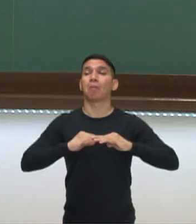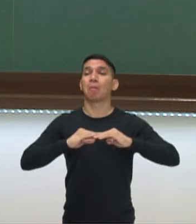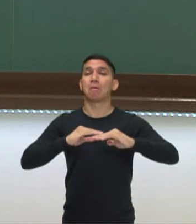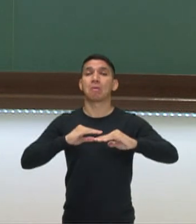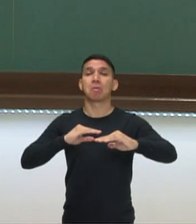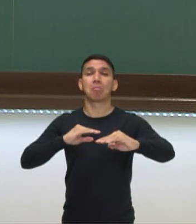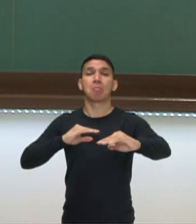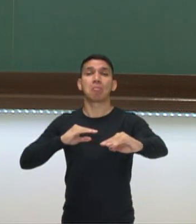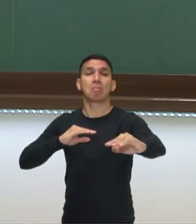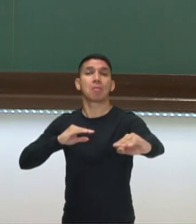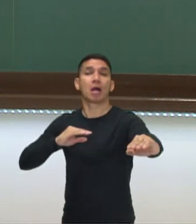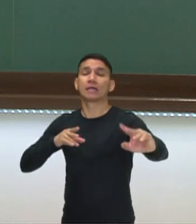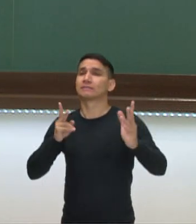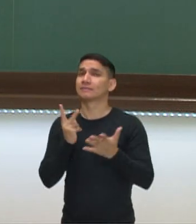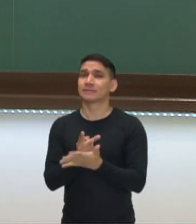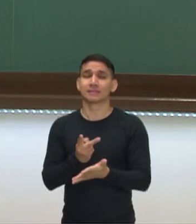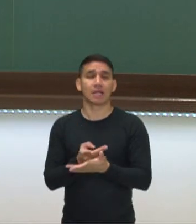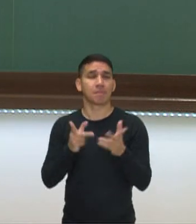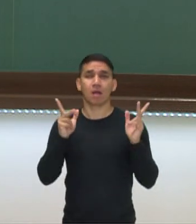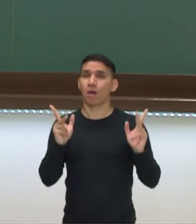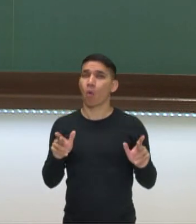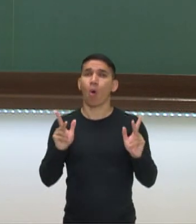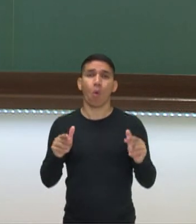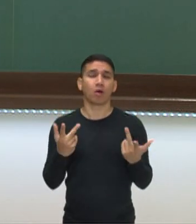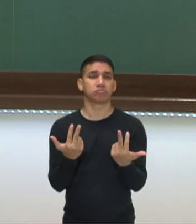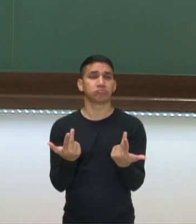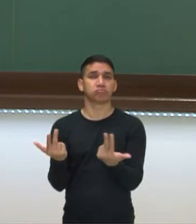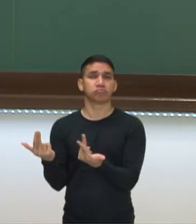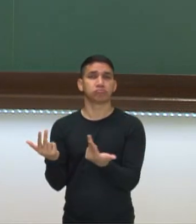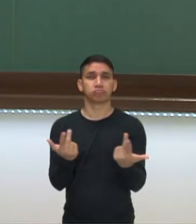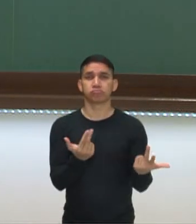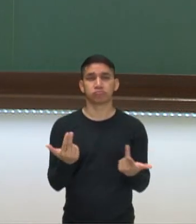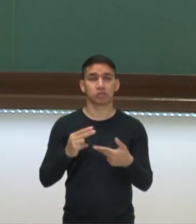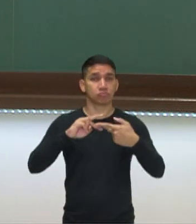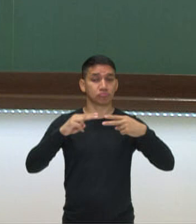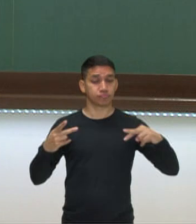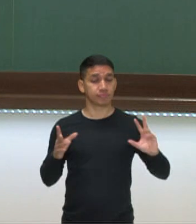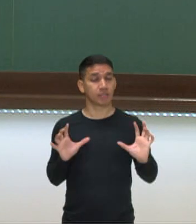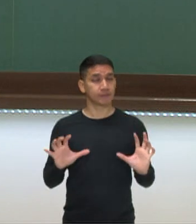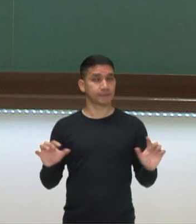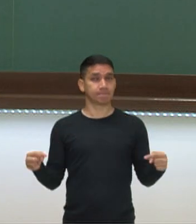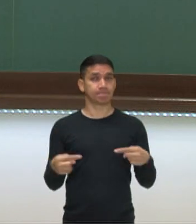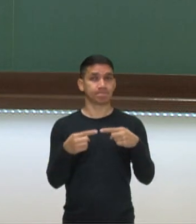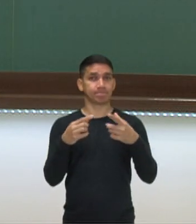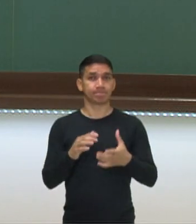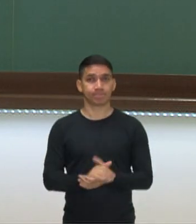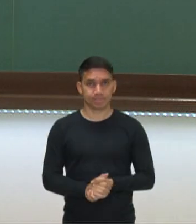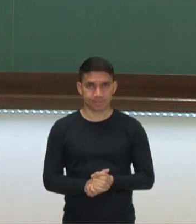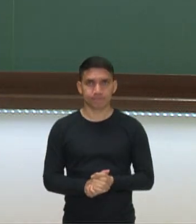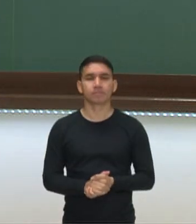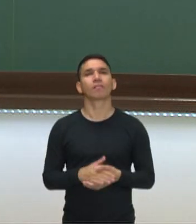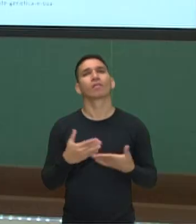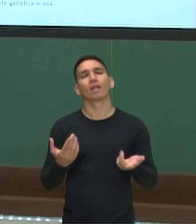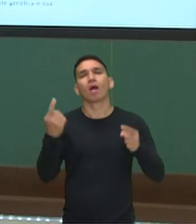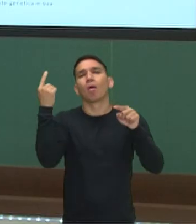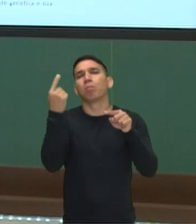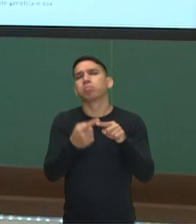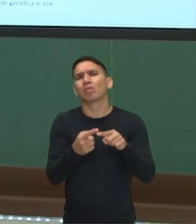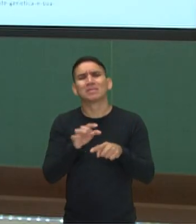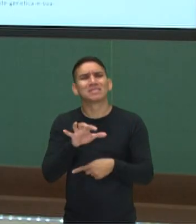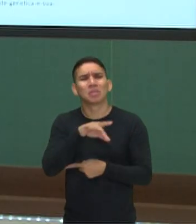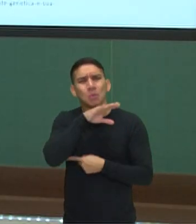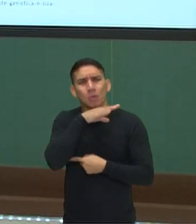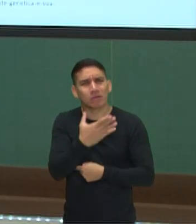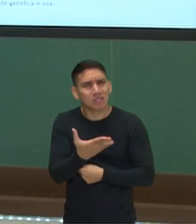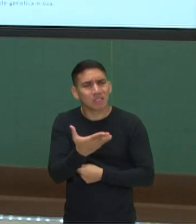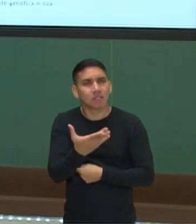ser vivo vai ser idêntico, geneticamente falando, aos seus genitores. E por que isso é tão ruim?